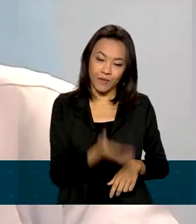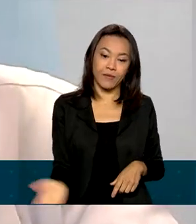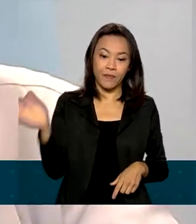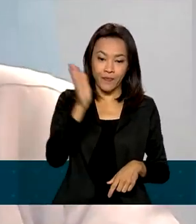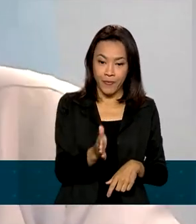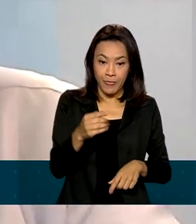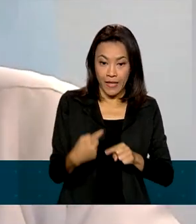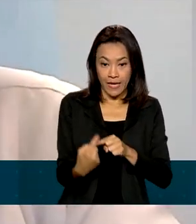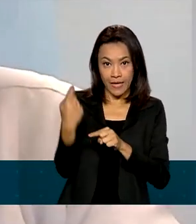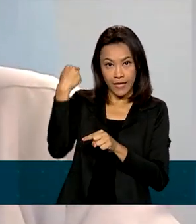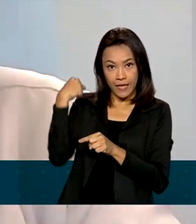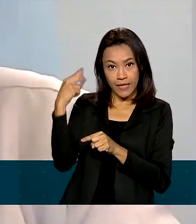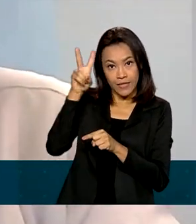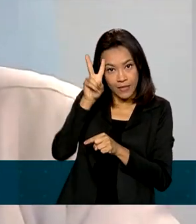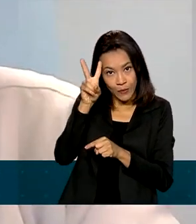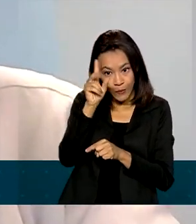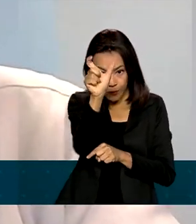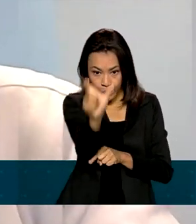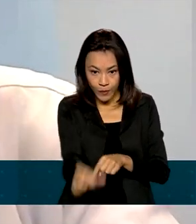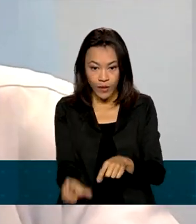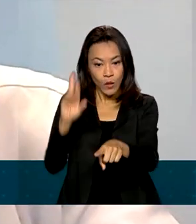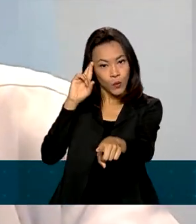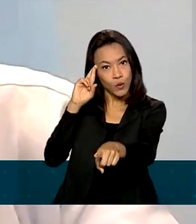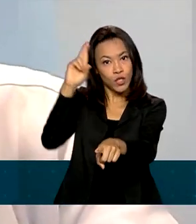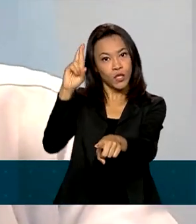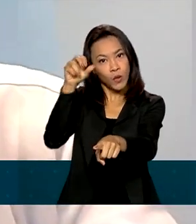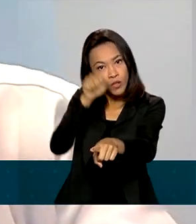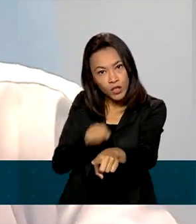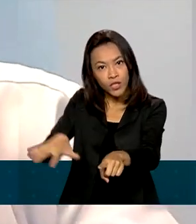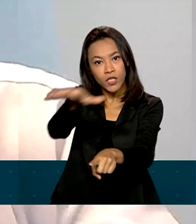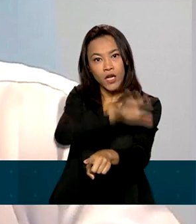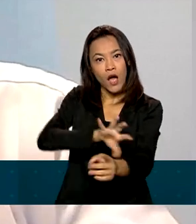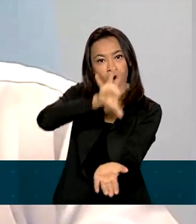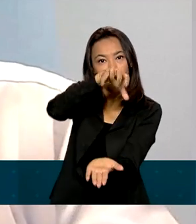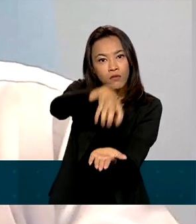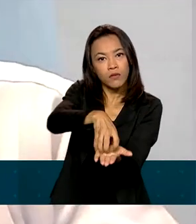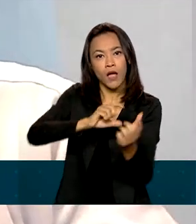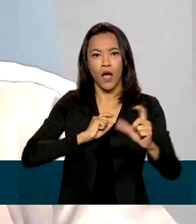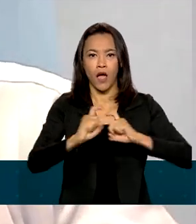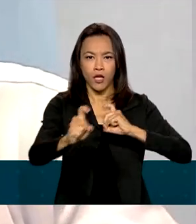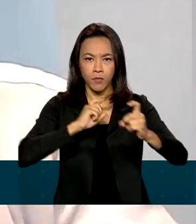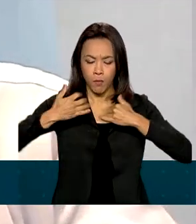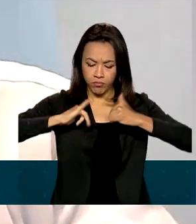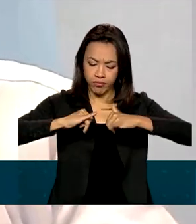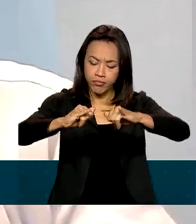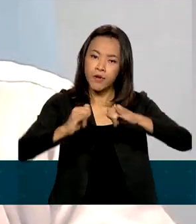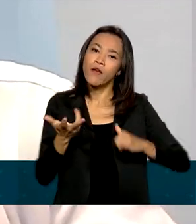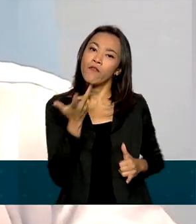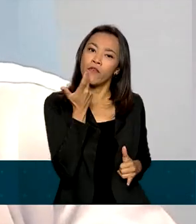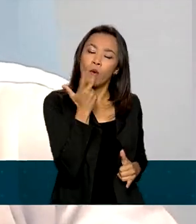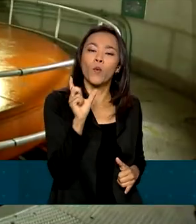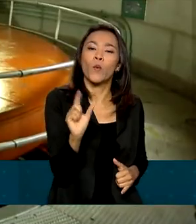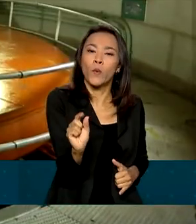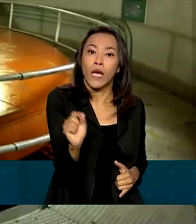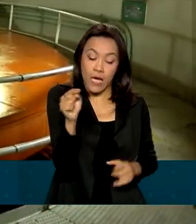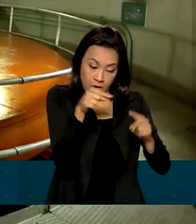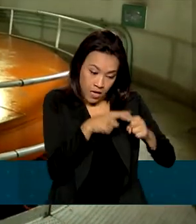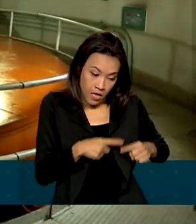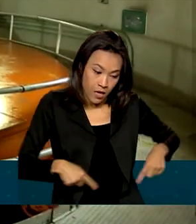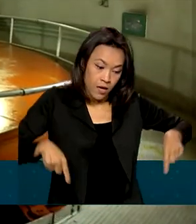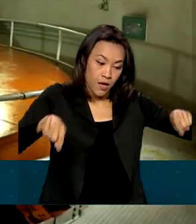nessa segunda o diretor-geral do operador Nacional do sistema elétrico afirmou que o arma um dos